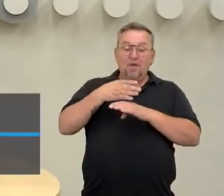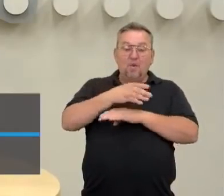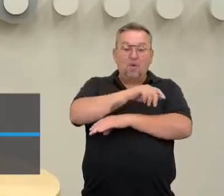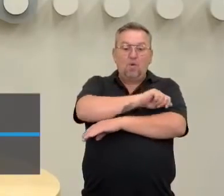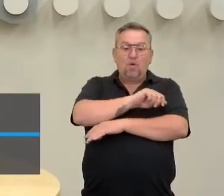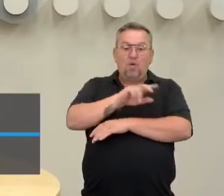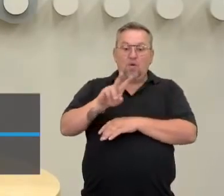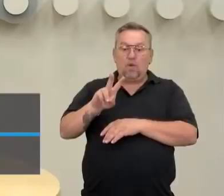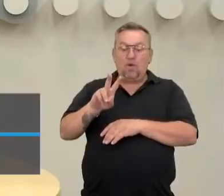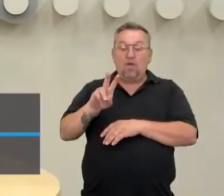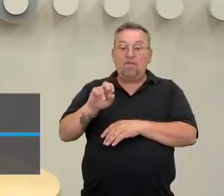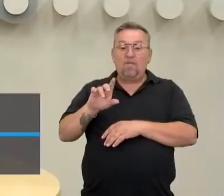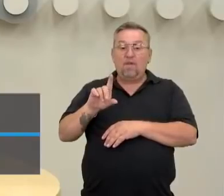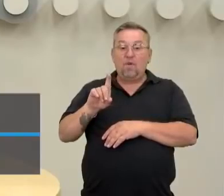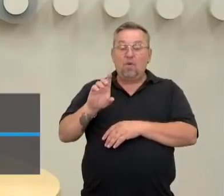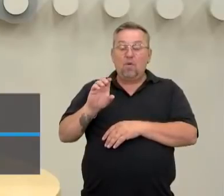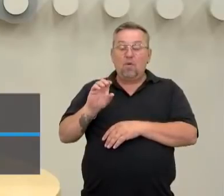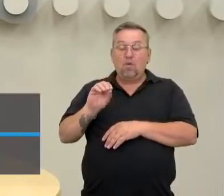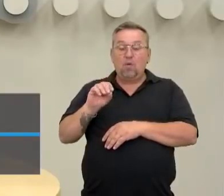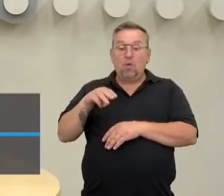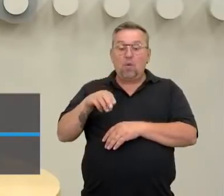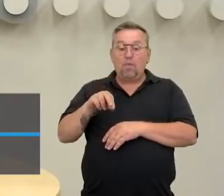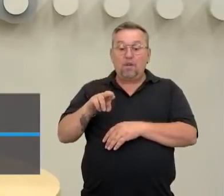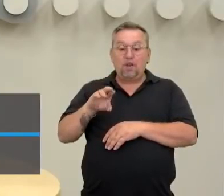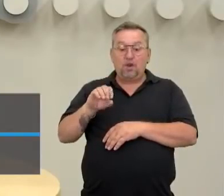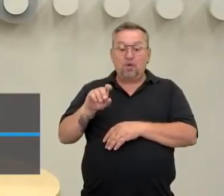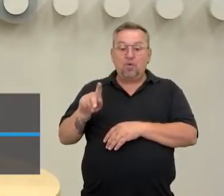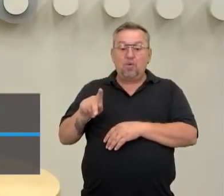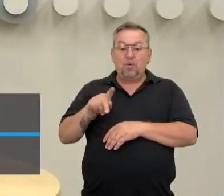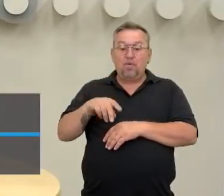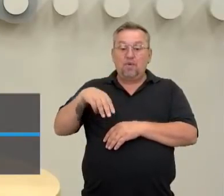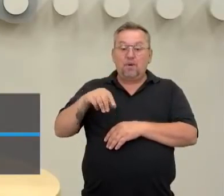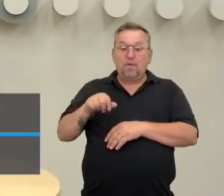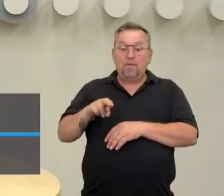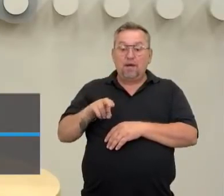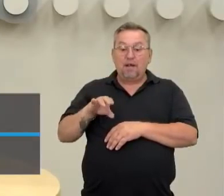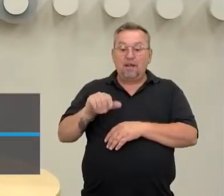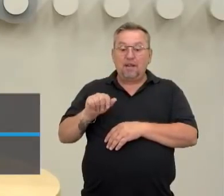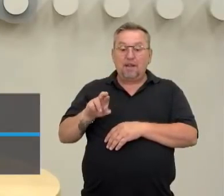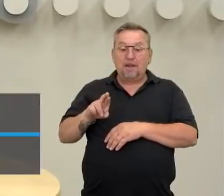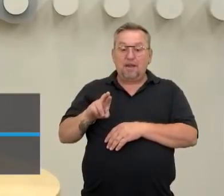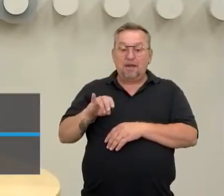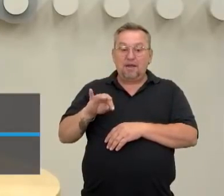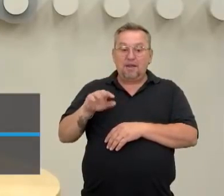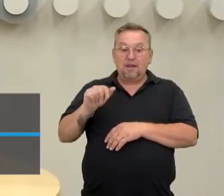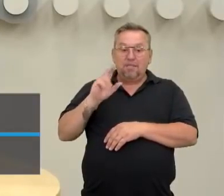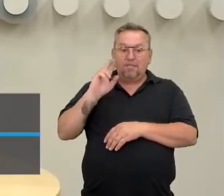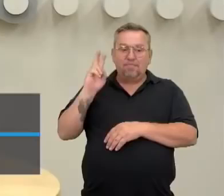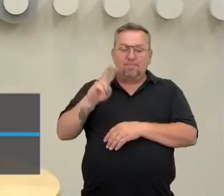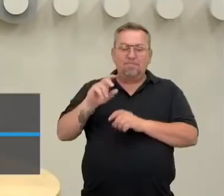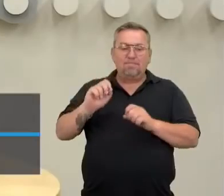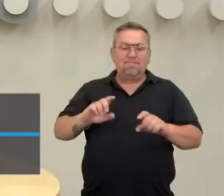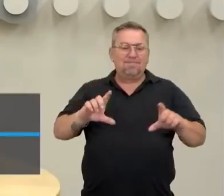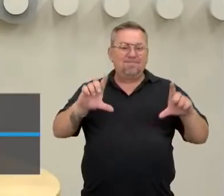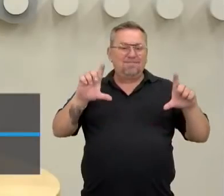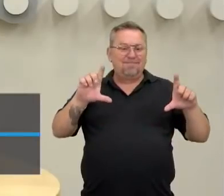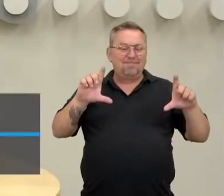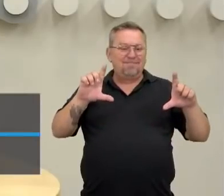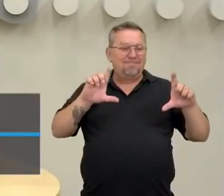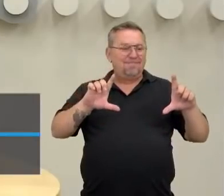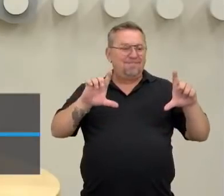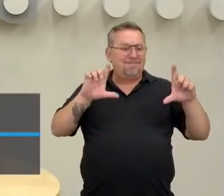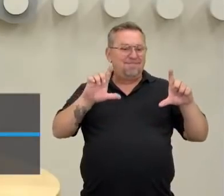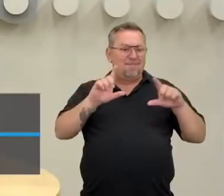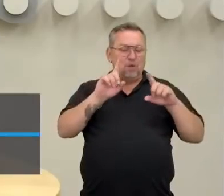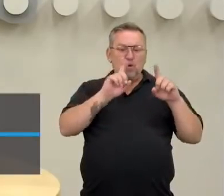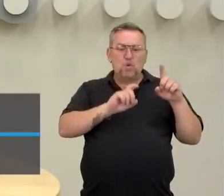aluno Valdomiro, da professora Maria Rita. Ele diz que para ele, né, quando ele observa essa imagem, a impressão que dá é que o